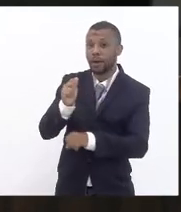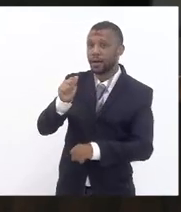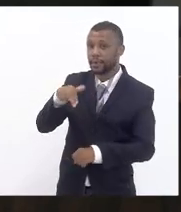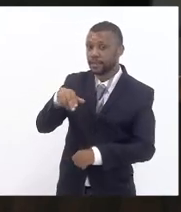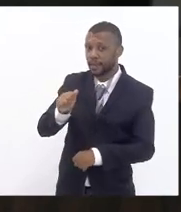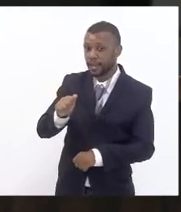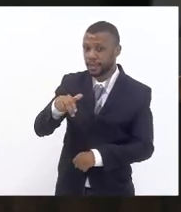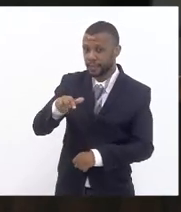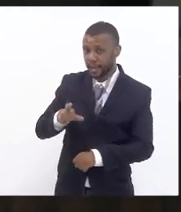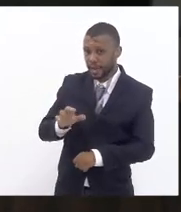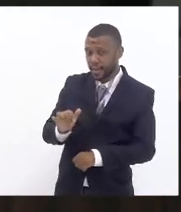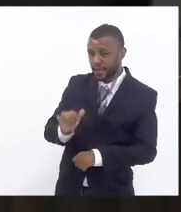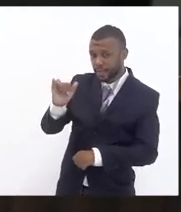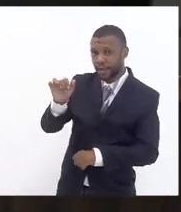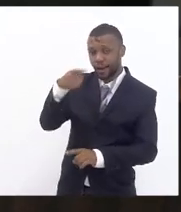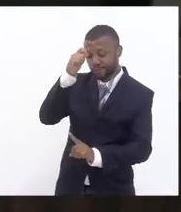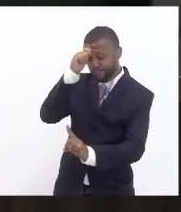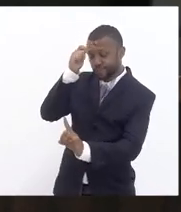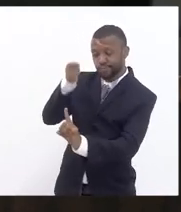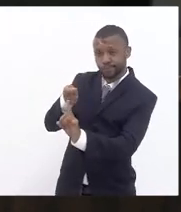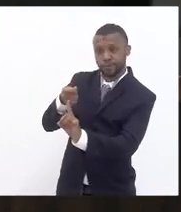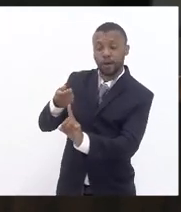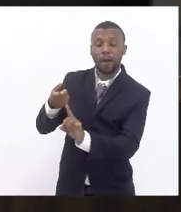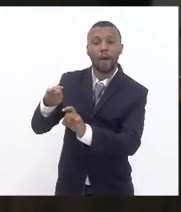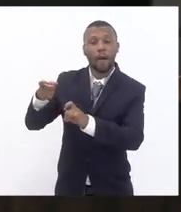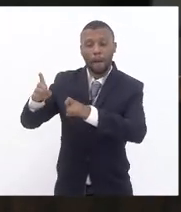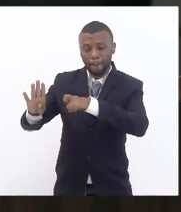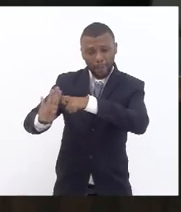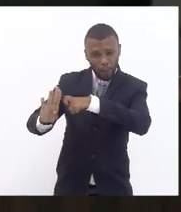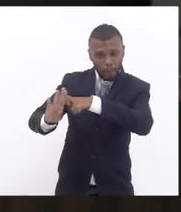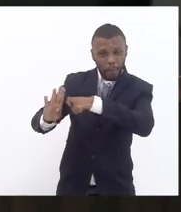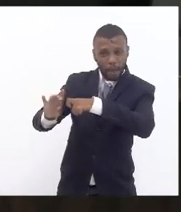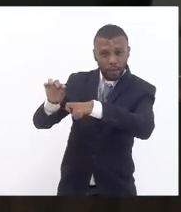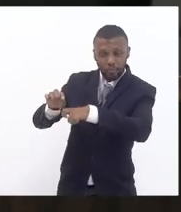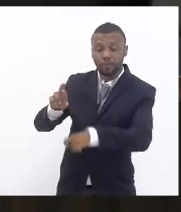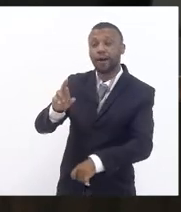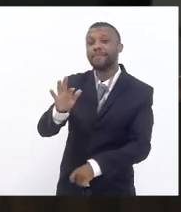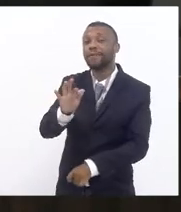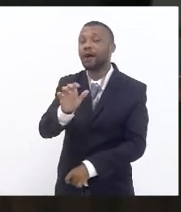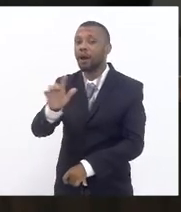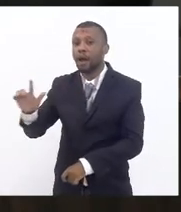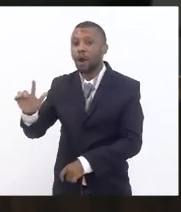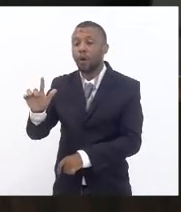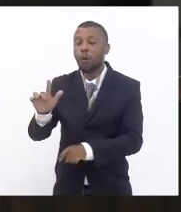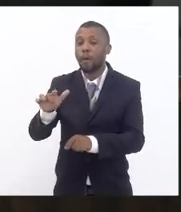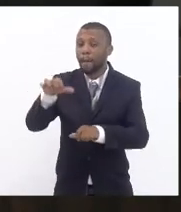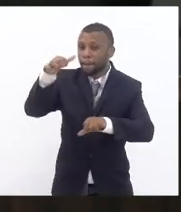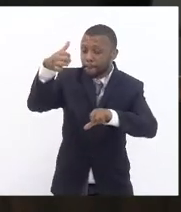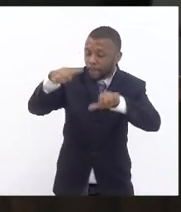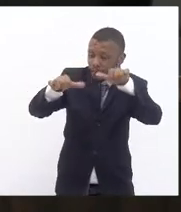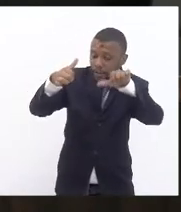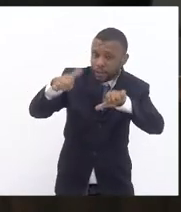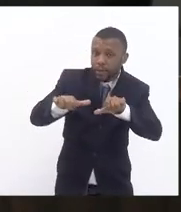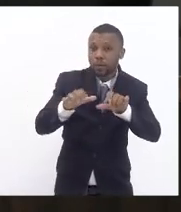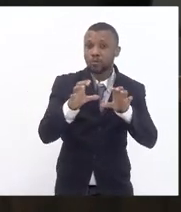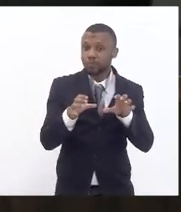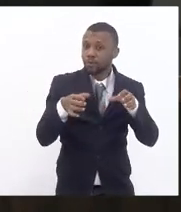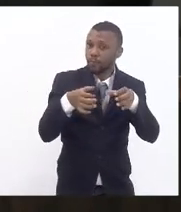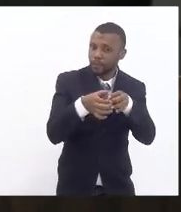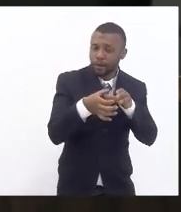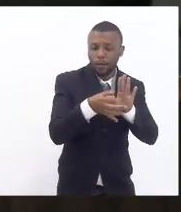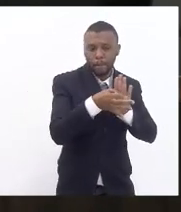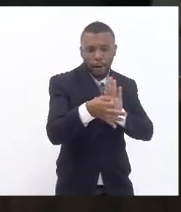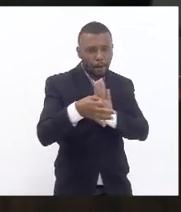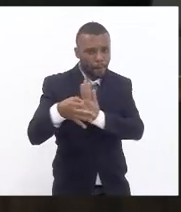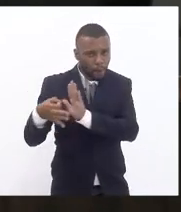ao ilustríssimo biomédico Rafael Rangel das Chagas. Parecer da Comissão de Normas Internas e Proposições Externas é